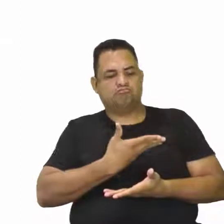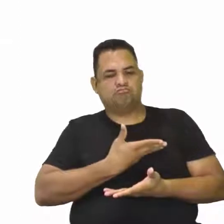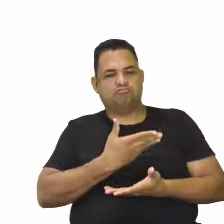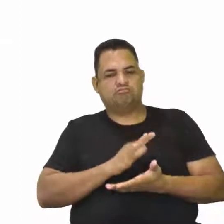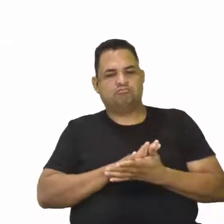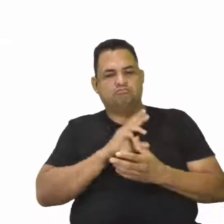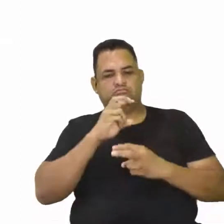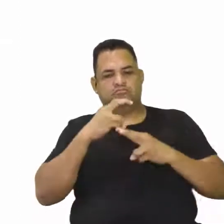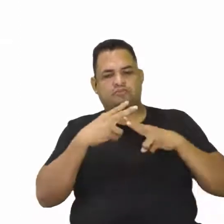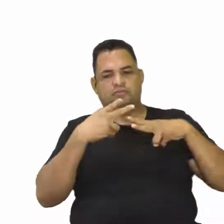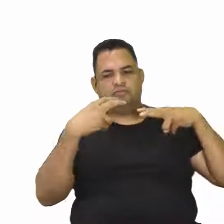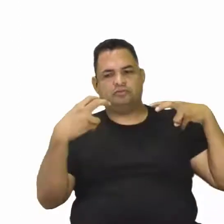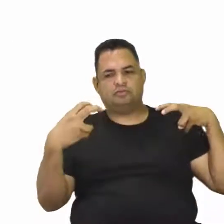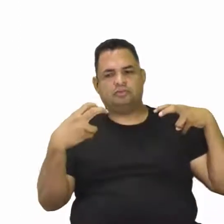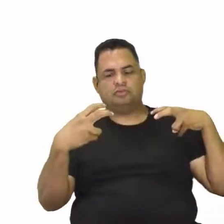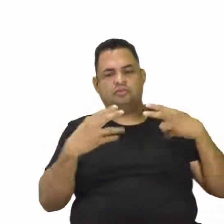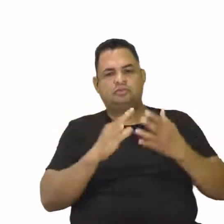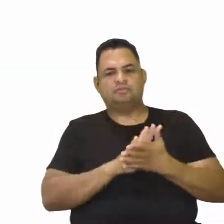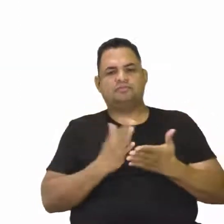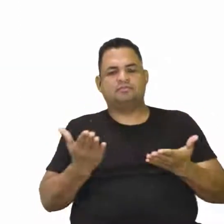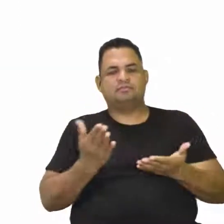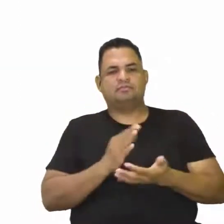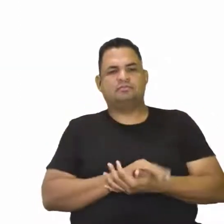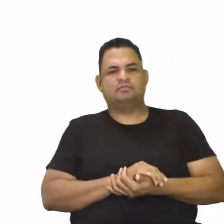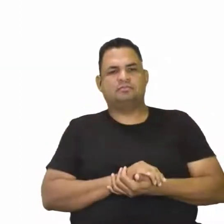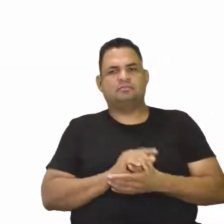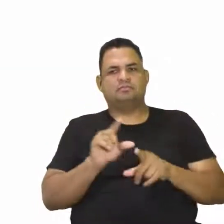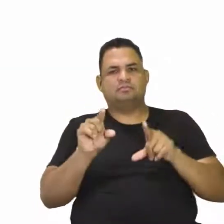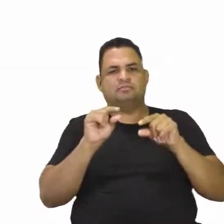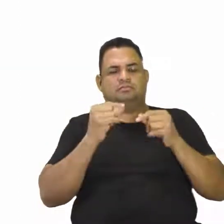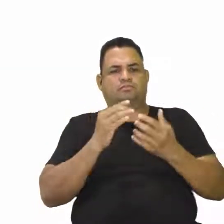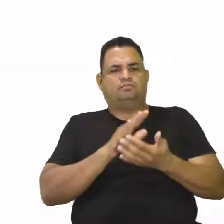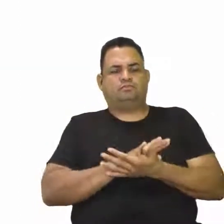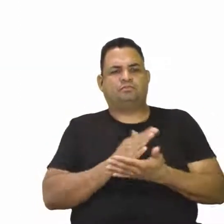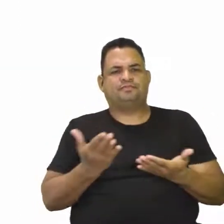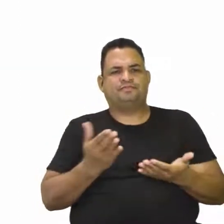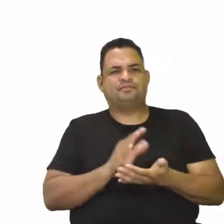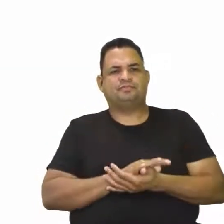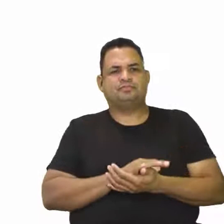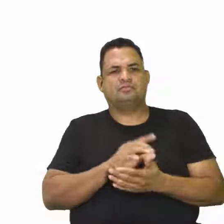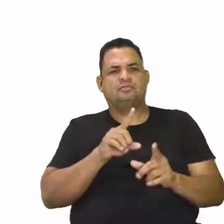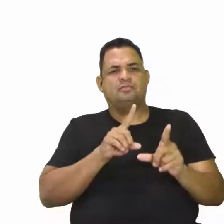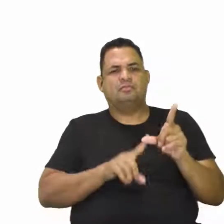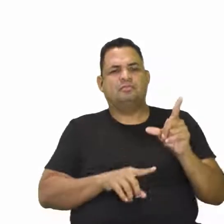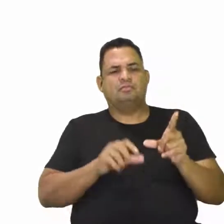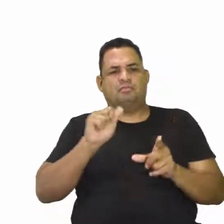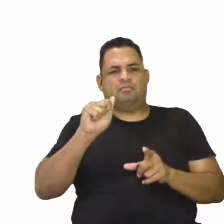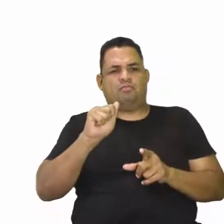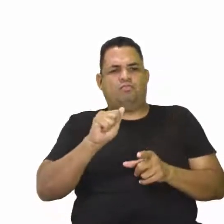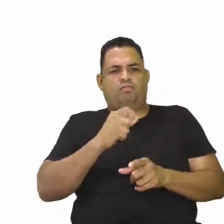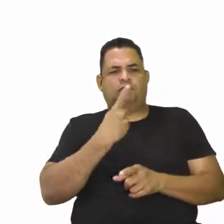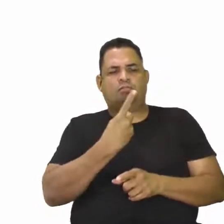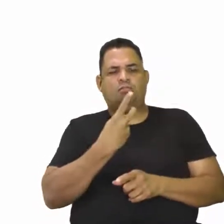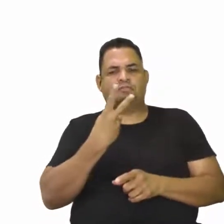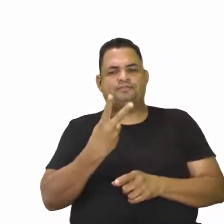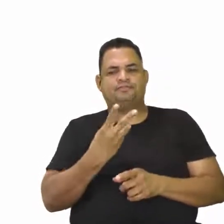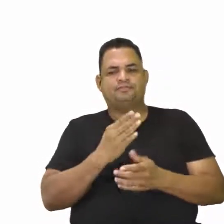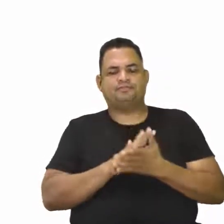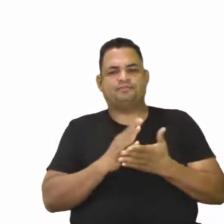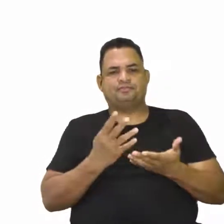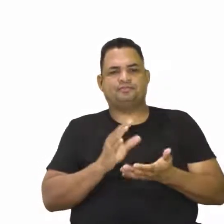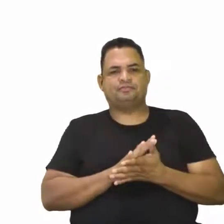virtuais? Não conhece. Então, a alternativa correta é... A letra A. 1 e